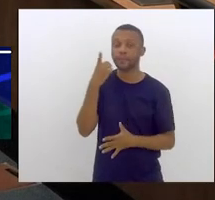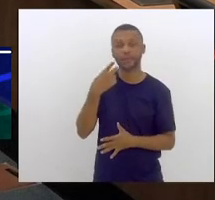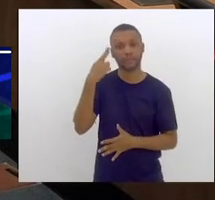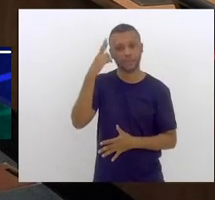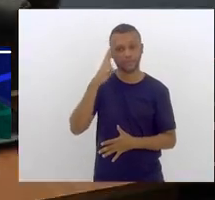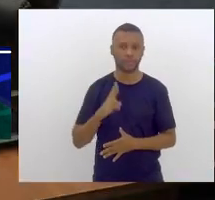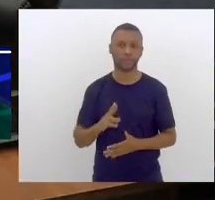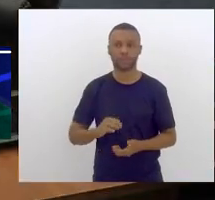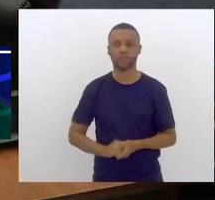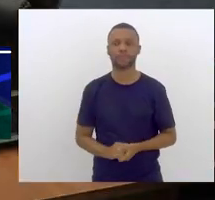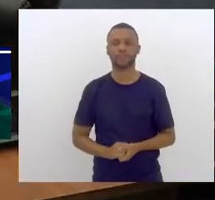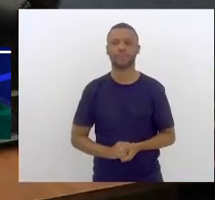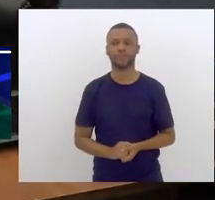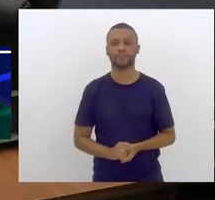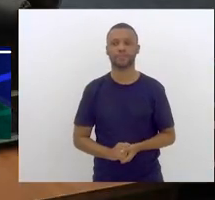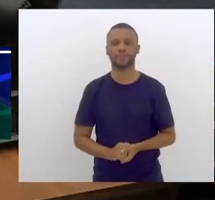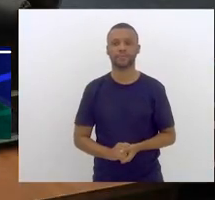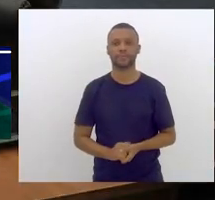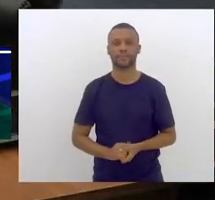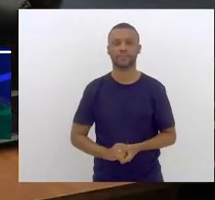Souza.